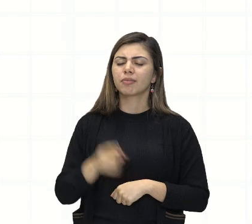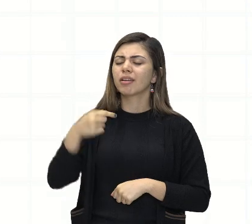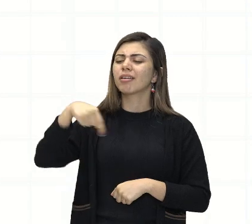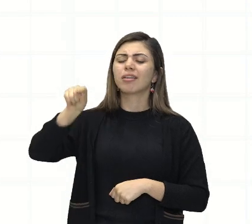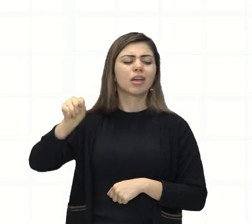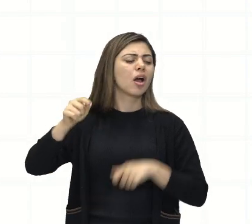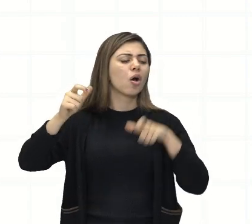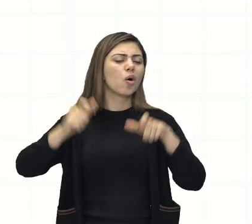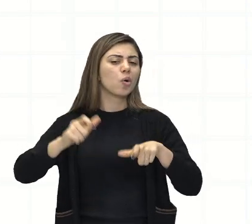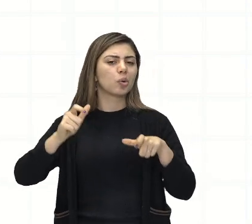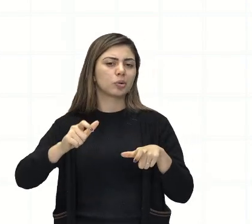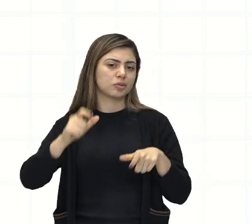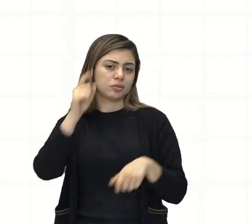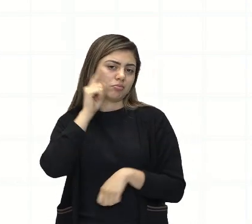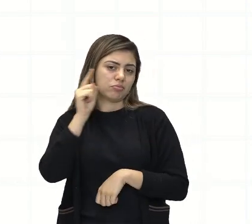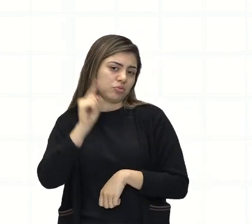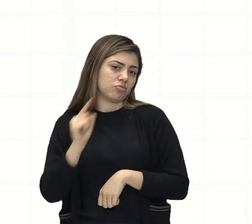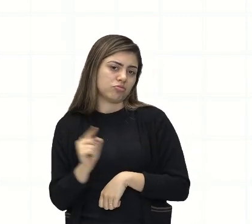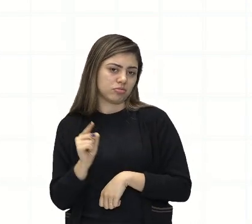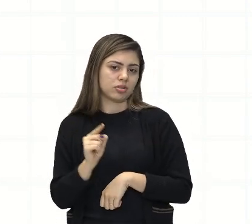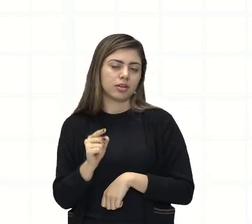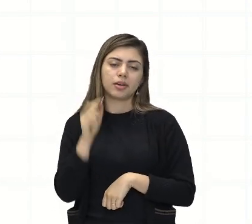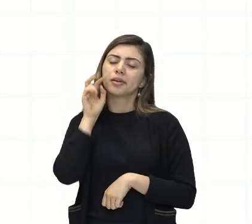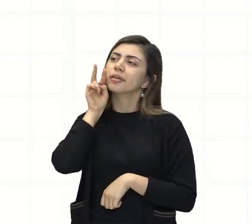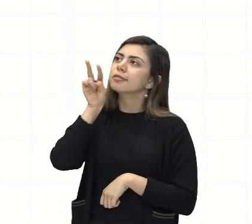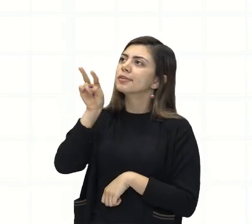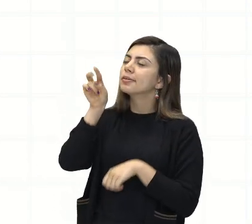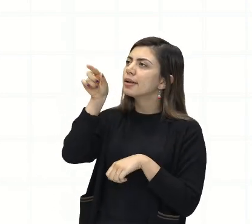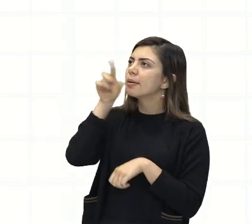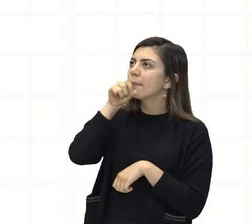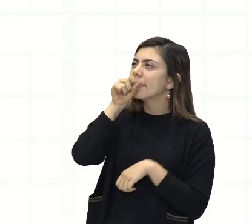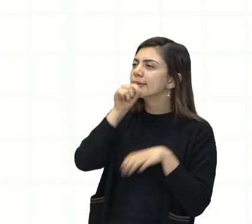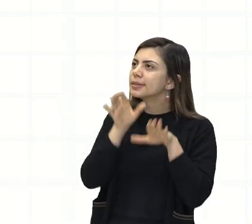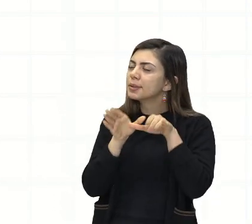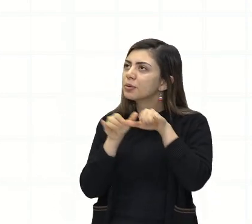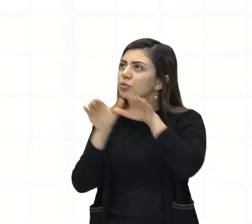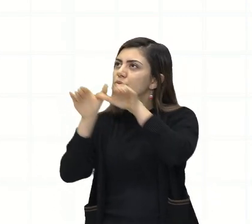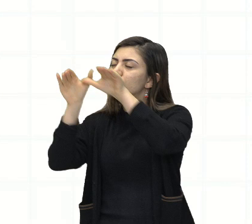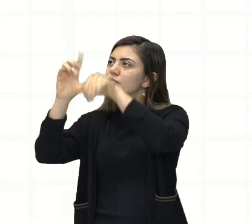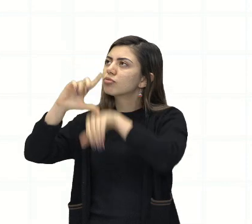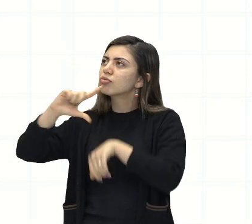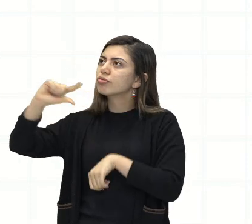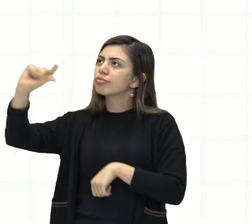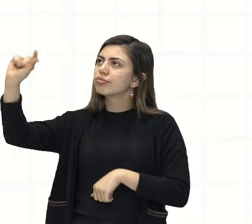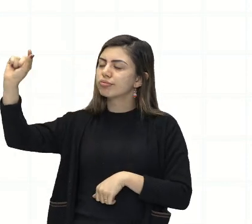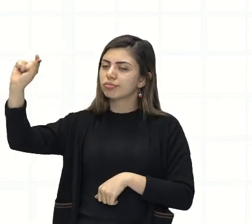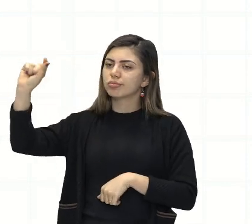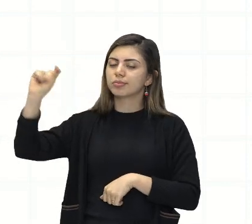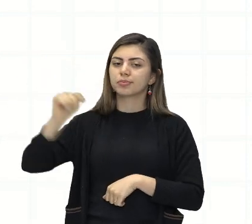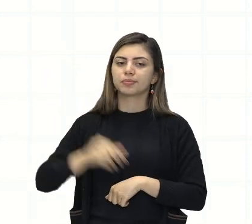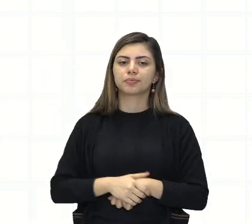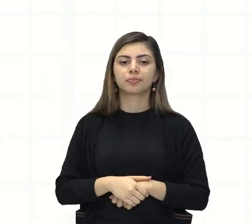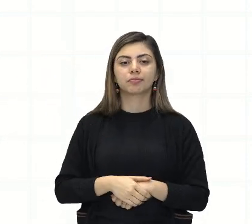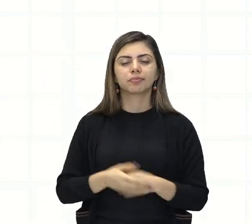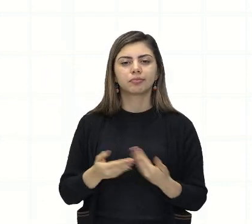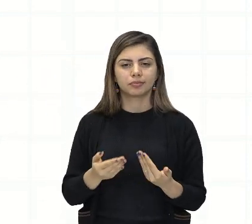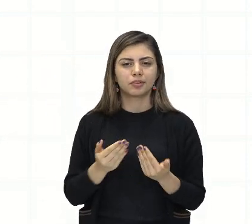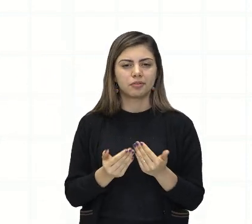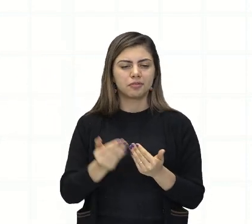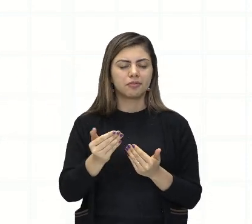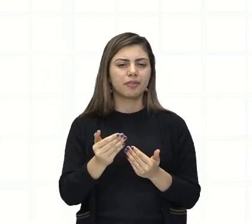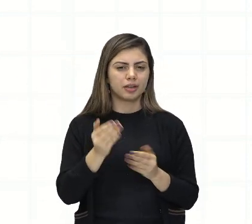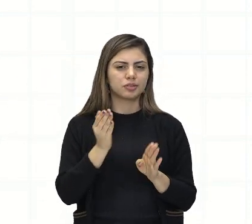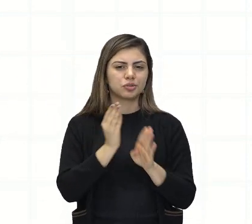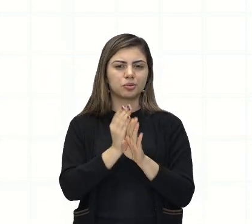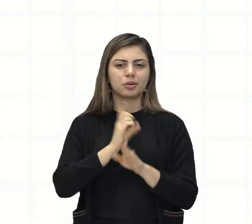aonde? Não sei. Aí observou: o passarinho desapareceu de cantar. A gente vai descobrir que um sabiá